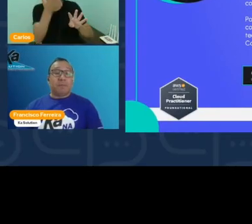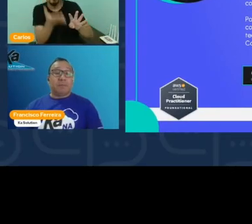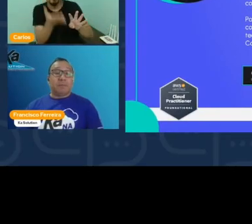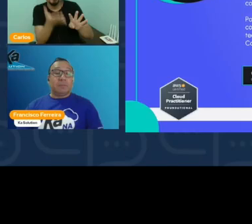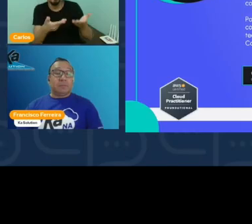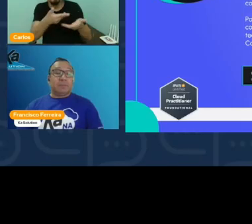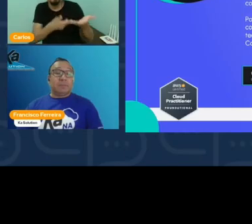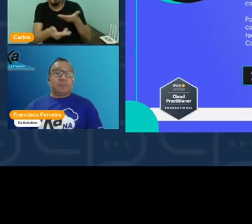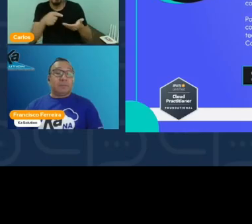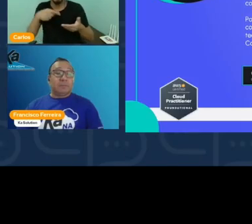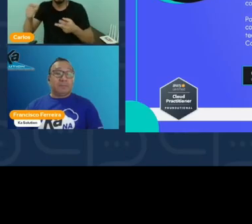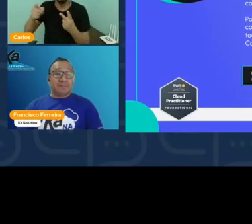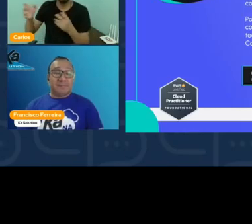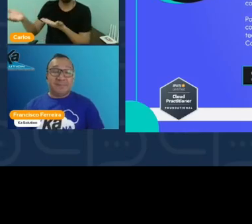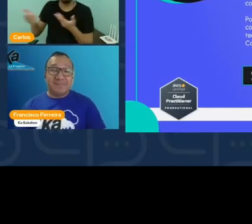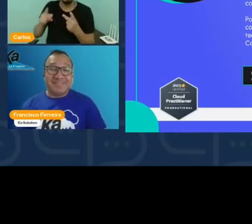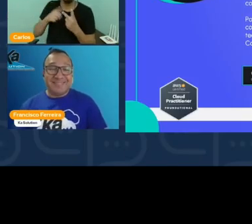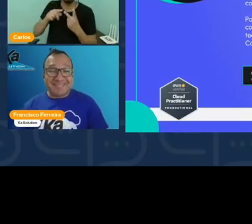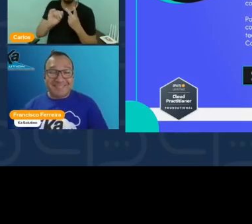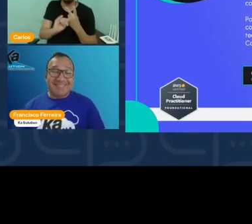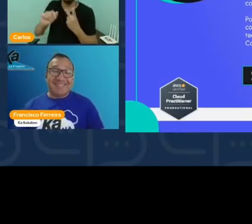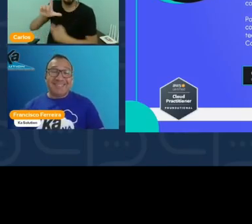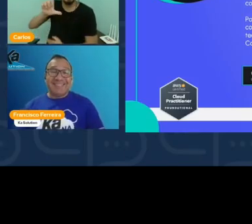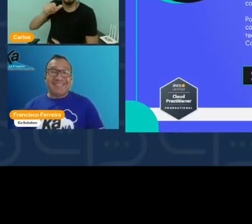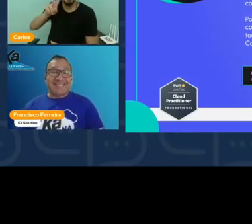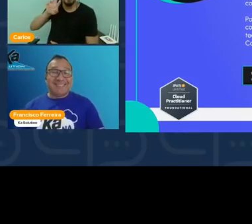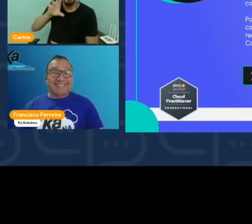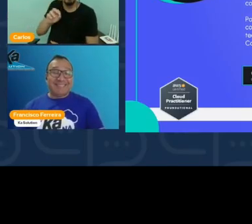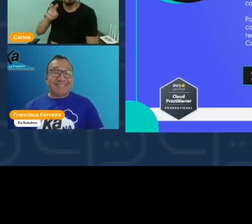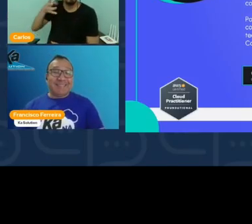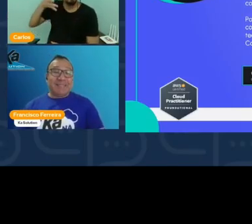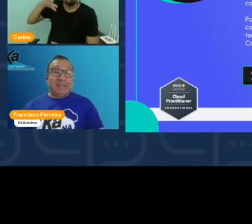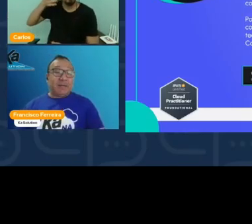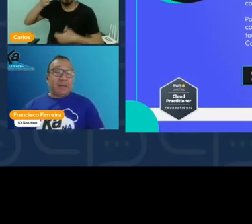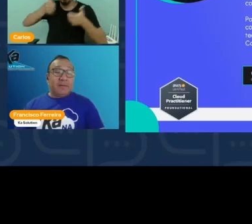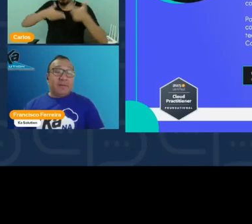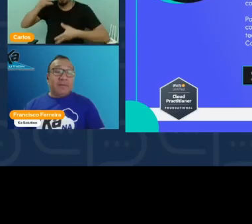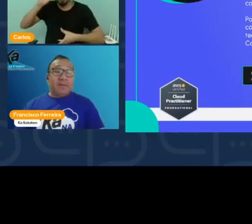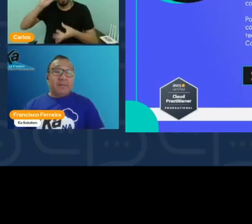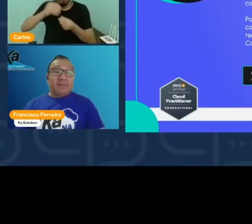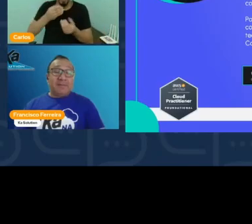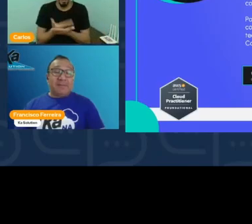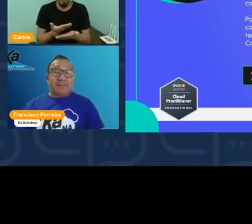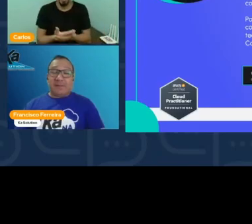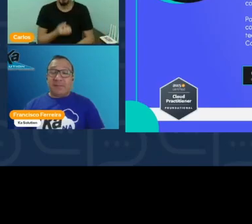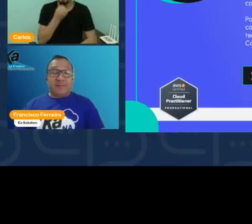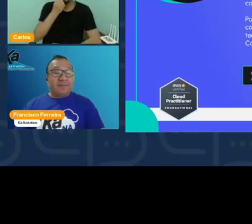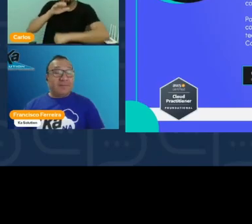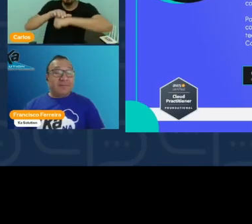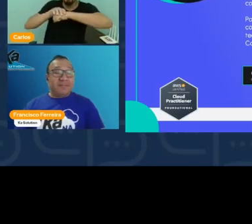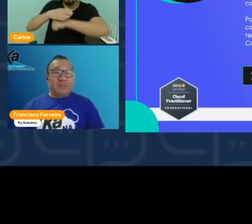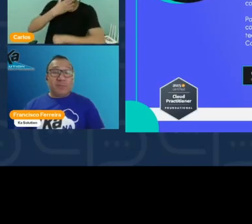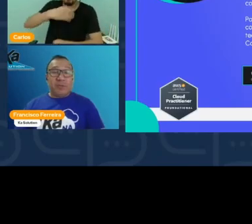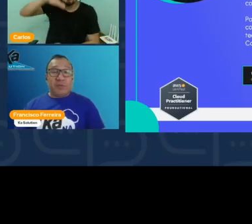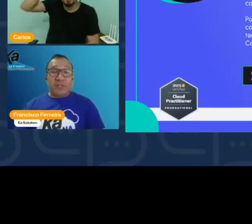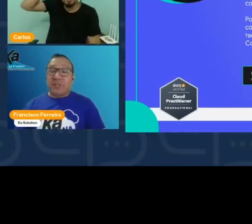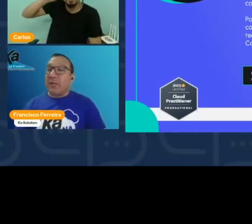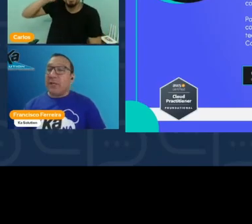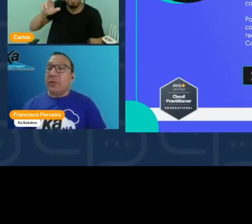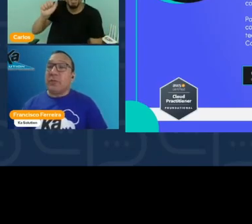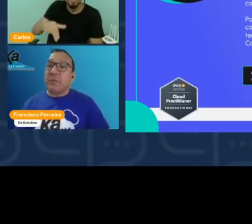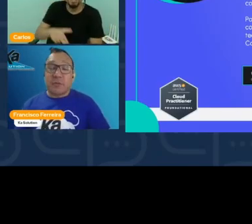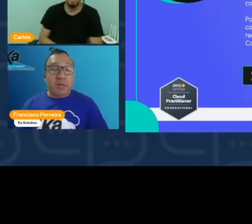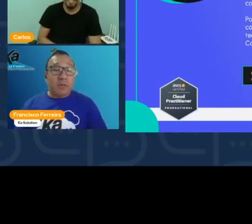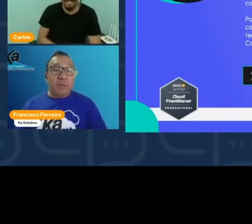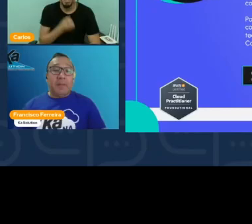ser o palestrante e vai passar o resumão da aula de hoje. Fala, tio Fran, boa noite. Boa noite,